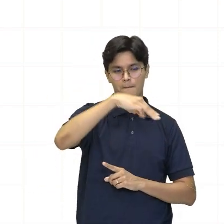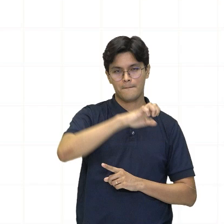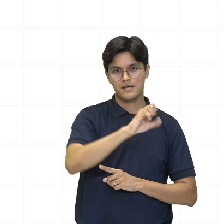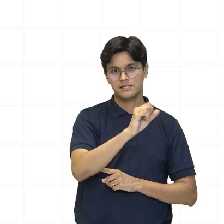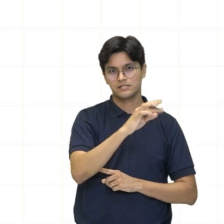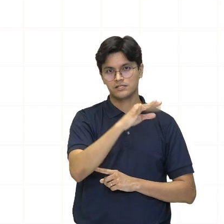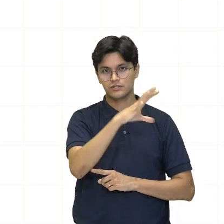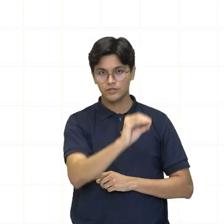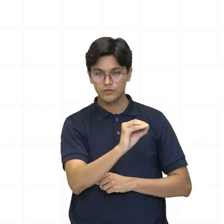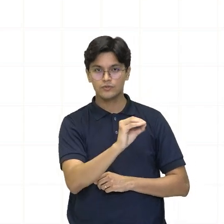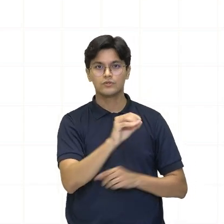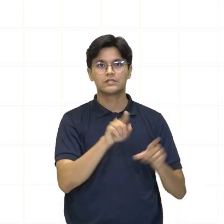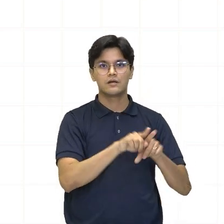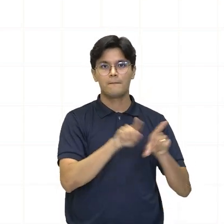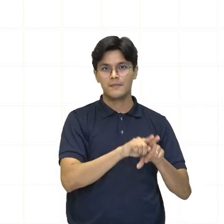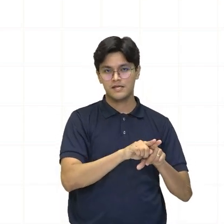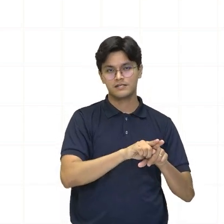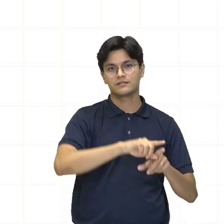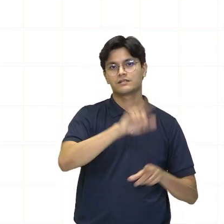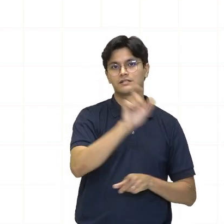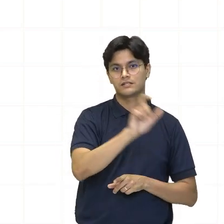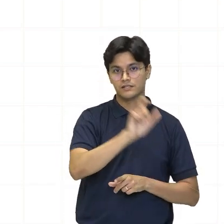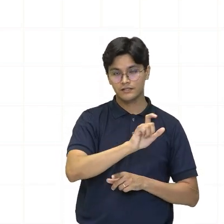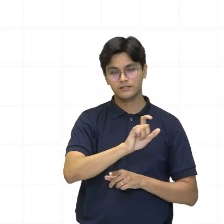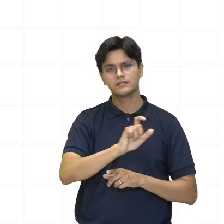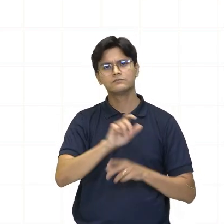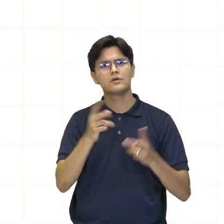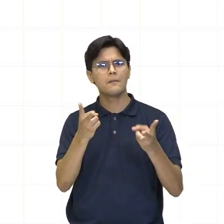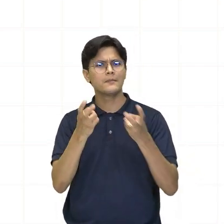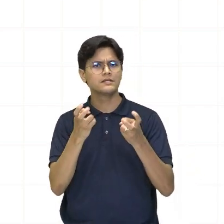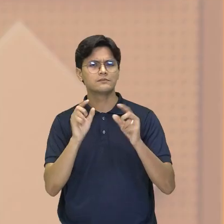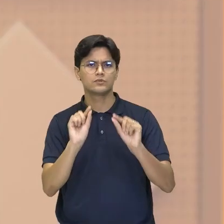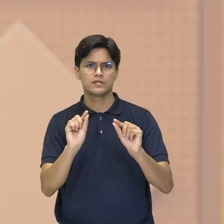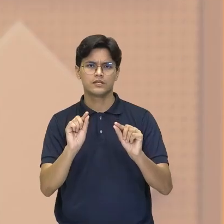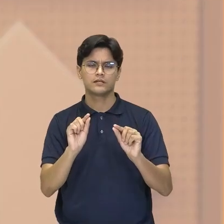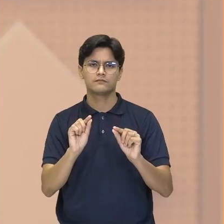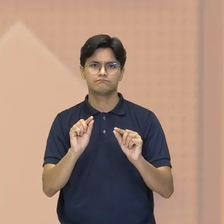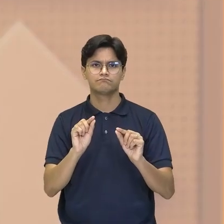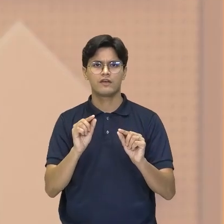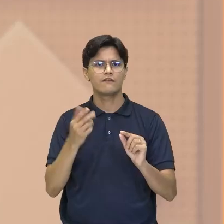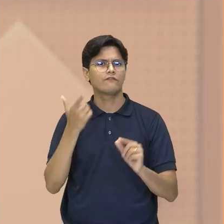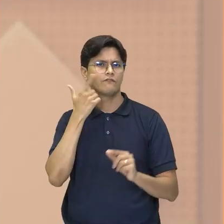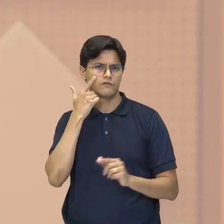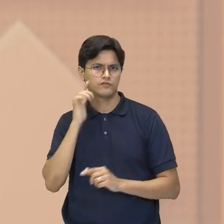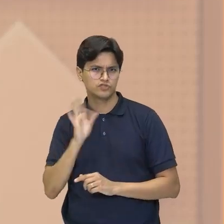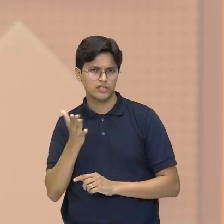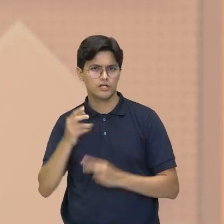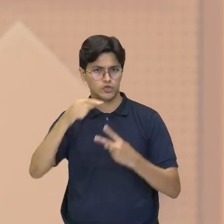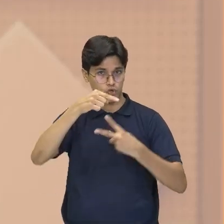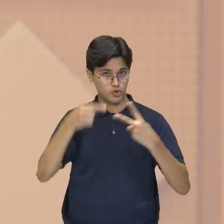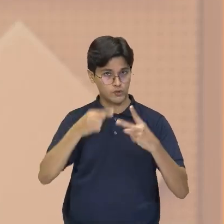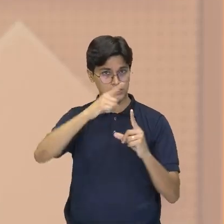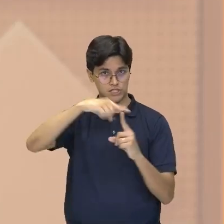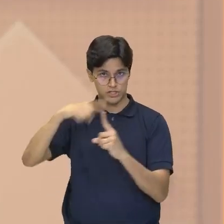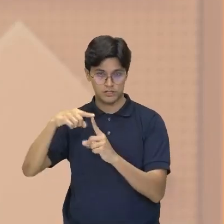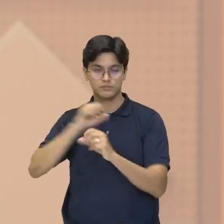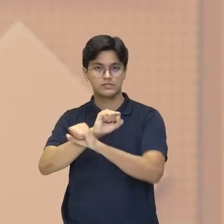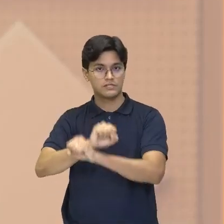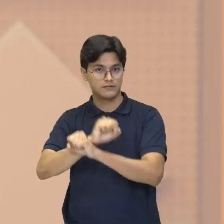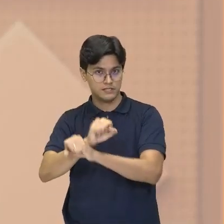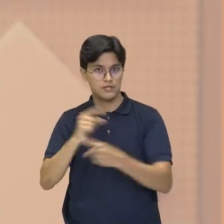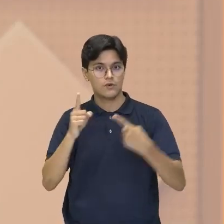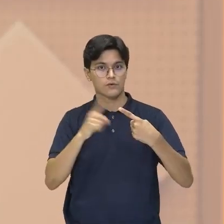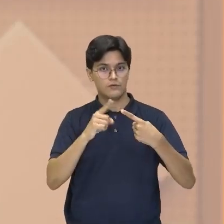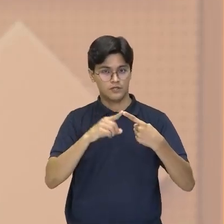islâmica. Observem só, até então nós vimos dois tipos de escravização presente na África, sendo que a primeira, que